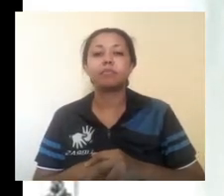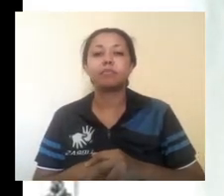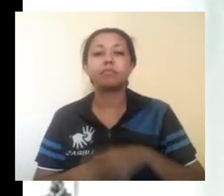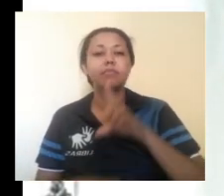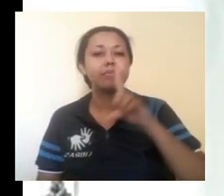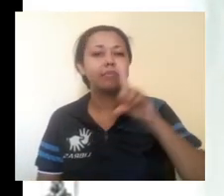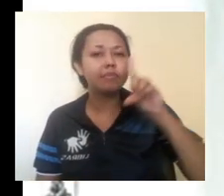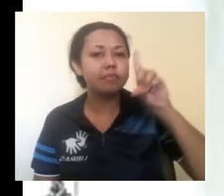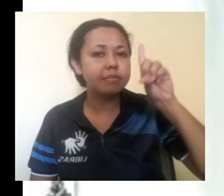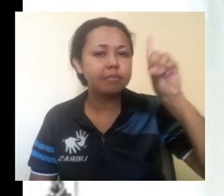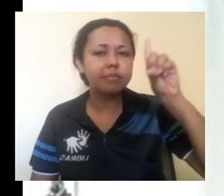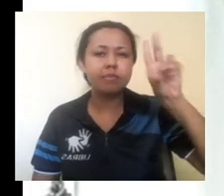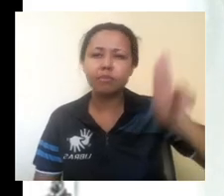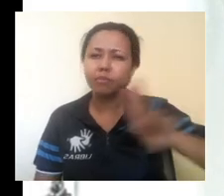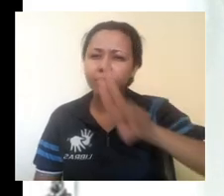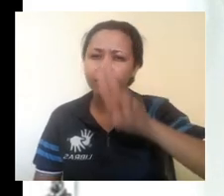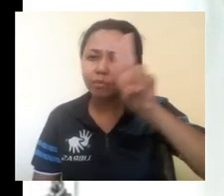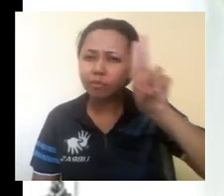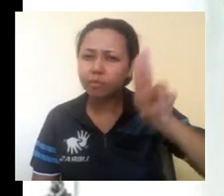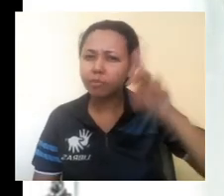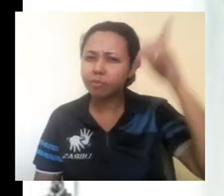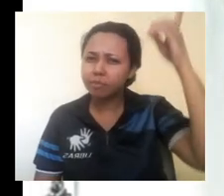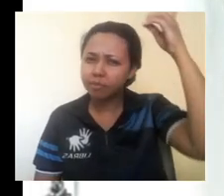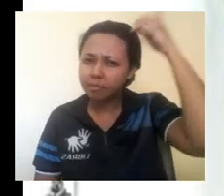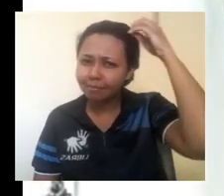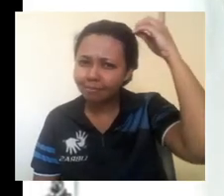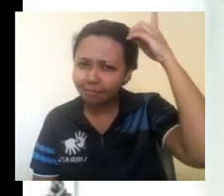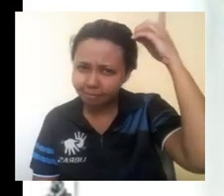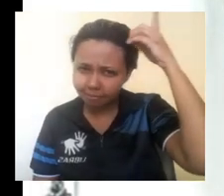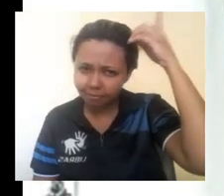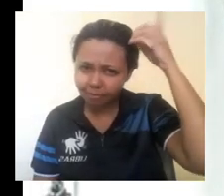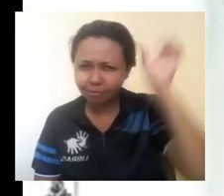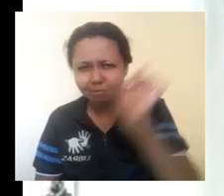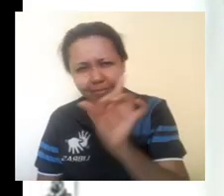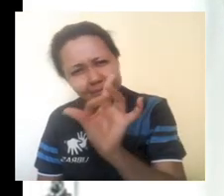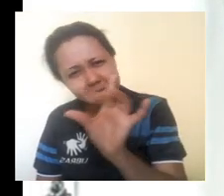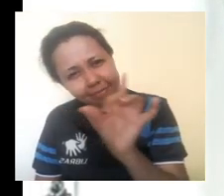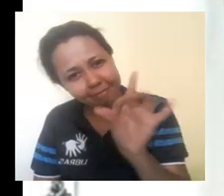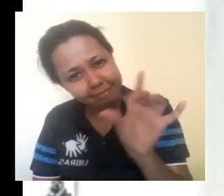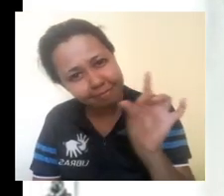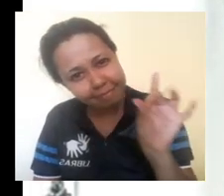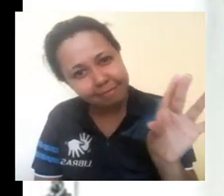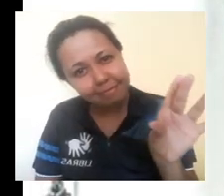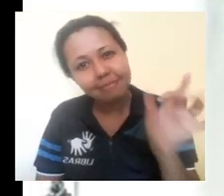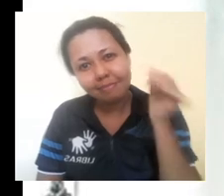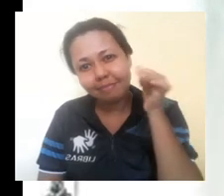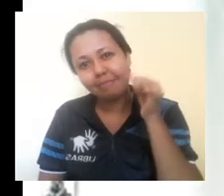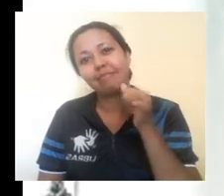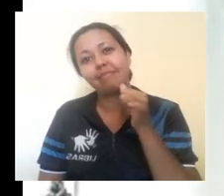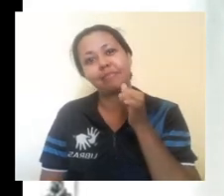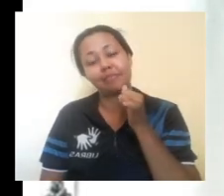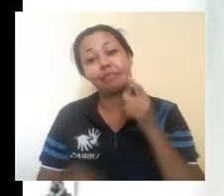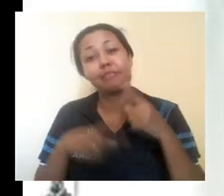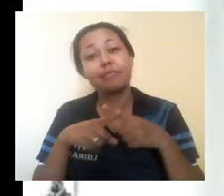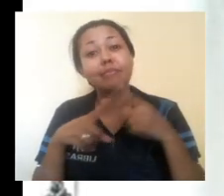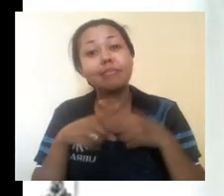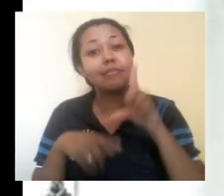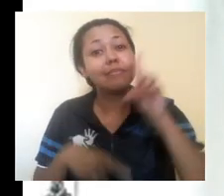recursos de um ser humano, e no nosso caso estamos falando de mulheres, porque ele conhece os atributos que colocou em